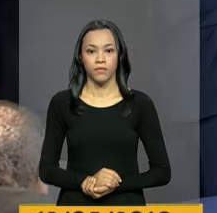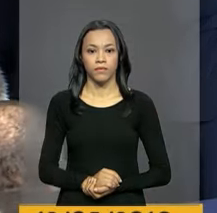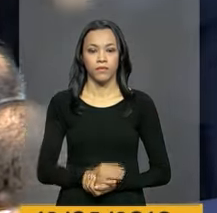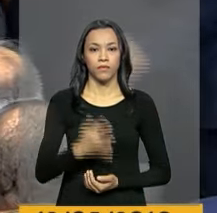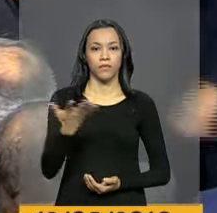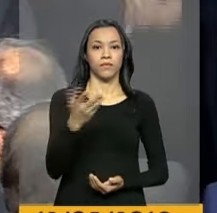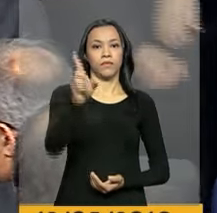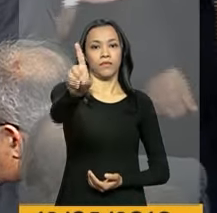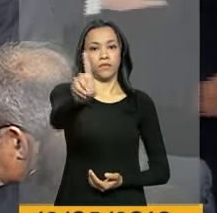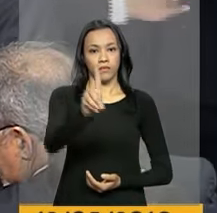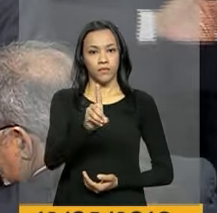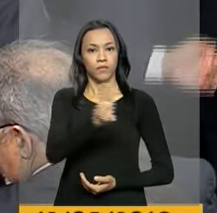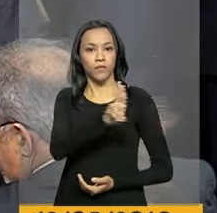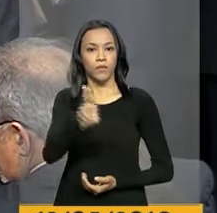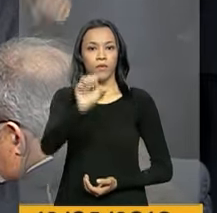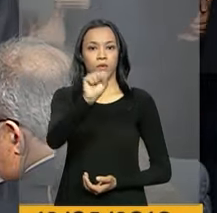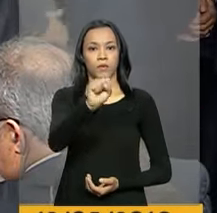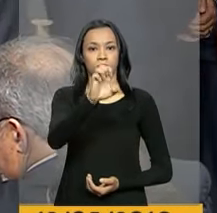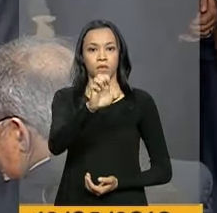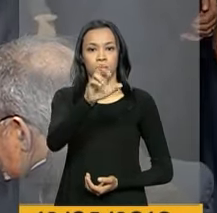Senhor Sérgio Westphalen,